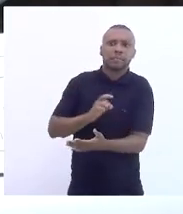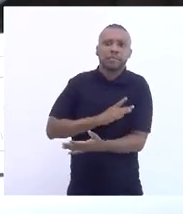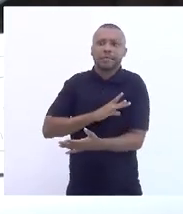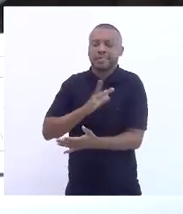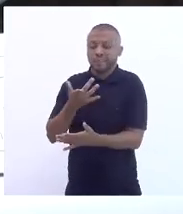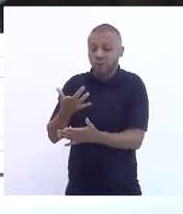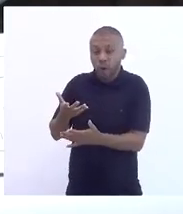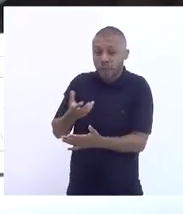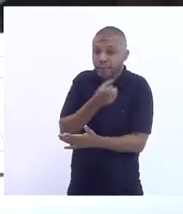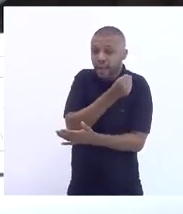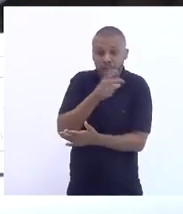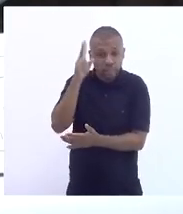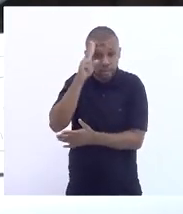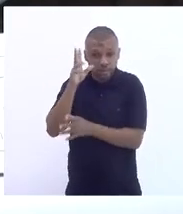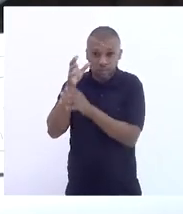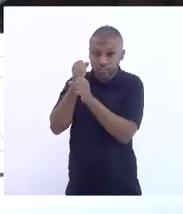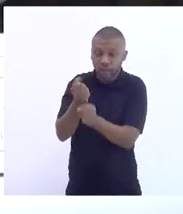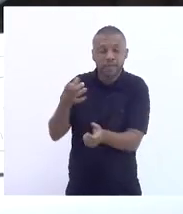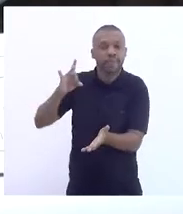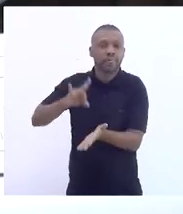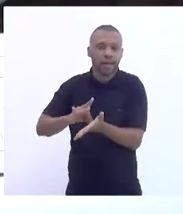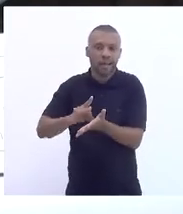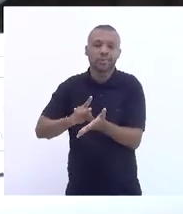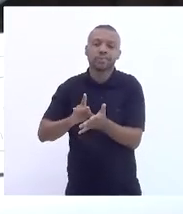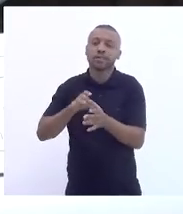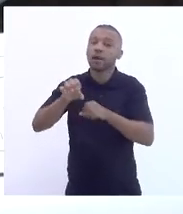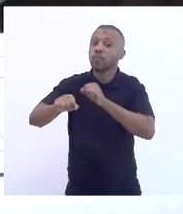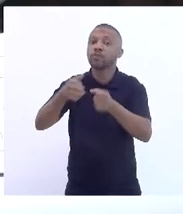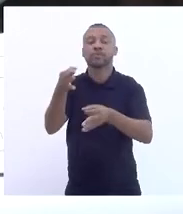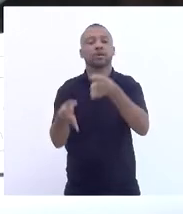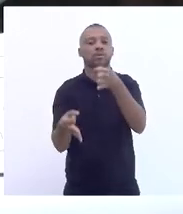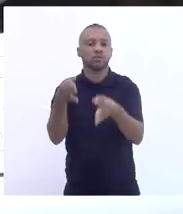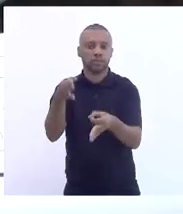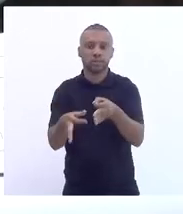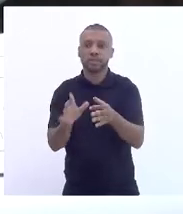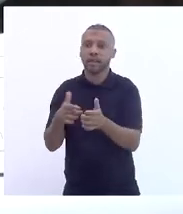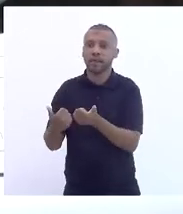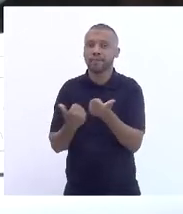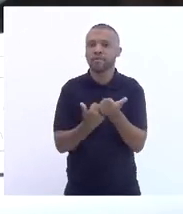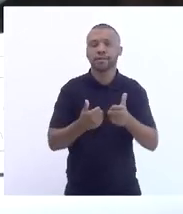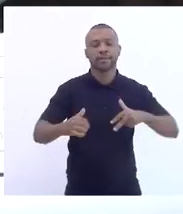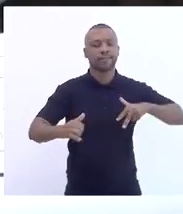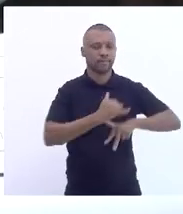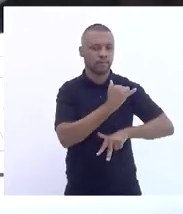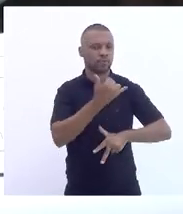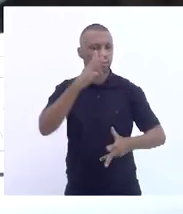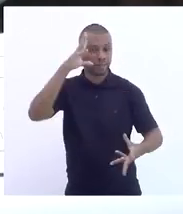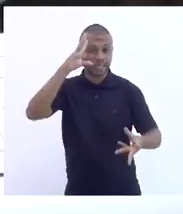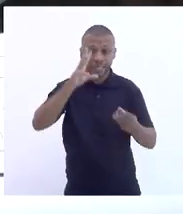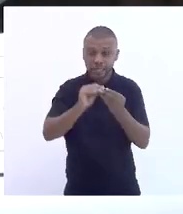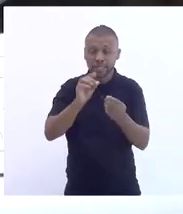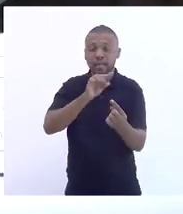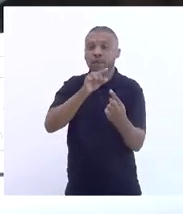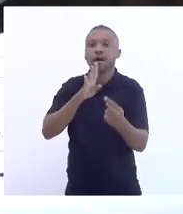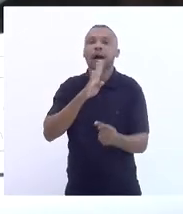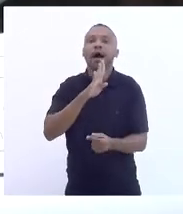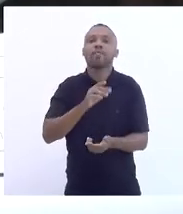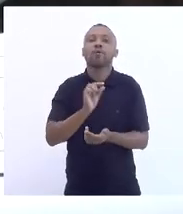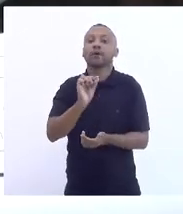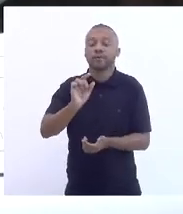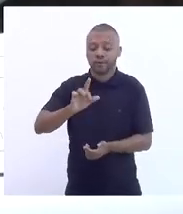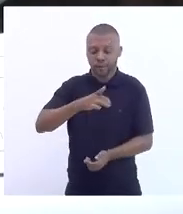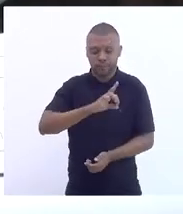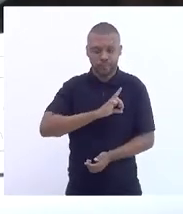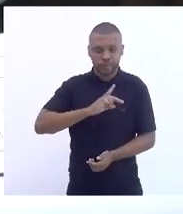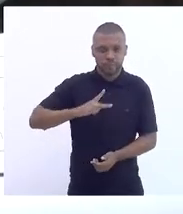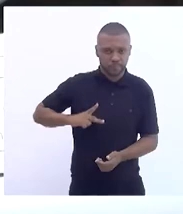Verdade e da realização da Justiça em prol das vítimas mas a perspectiva que se coloca tentando ser objetivo aqui é que a Defensoria